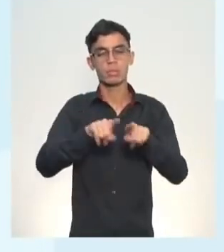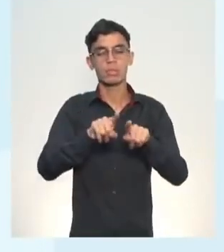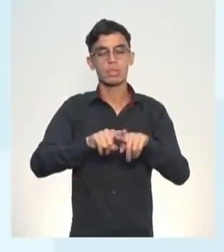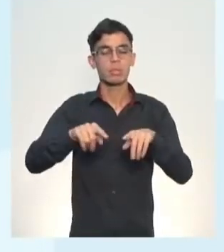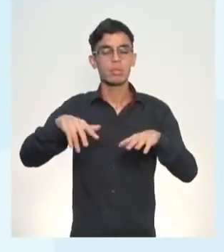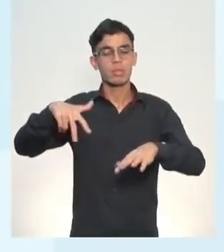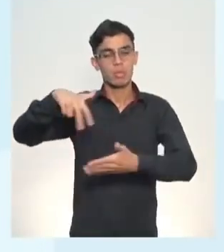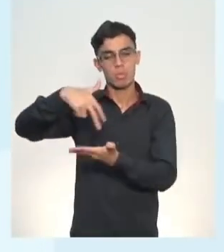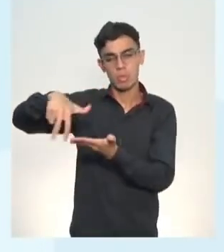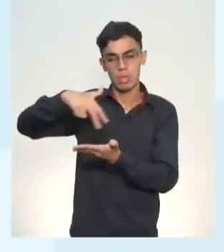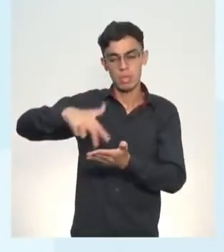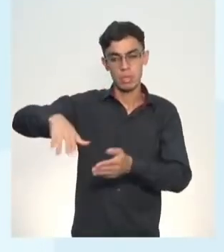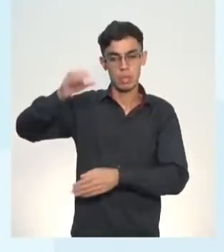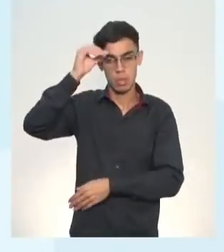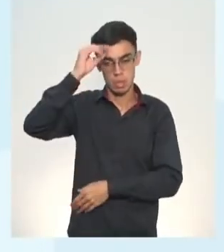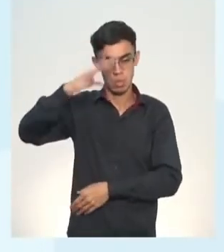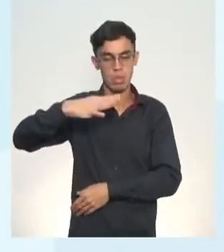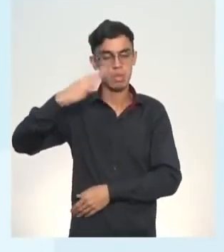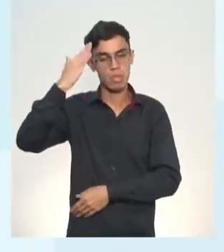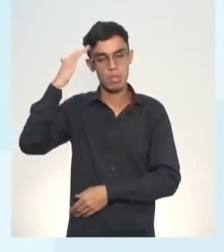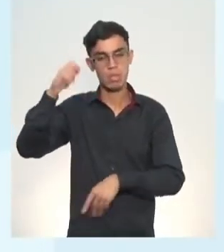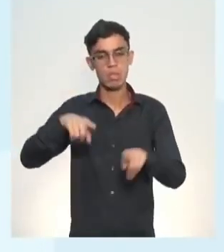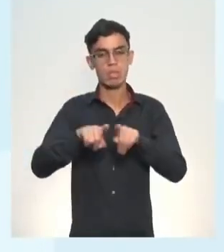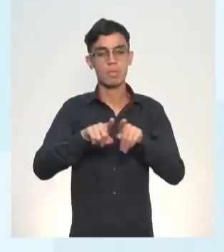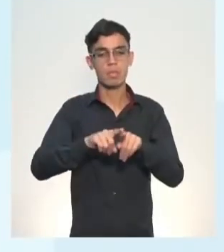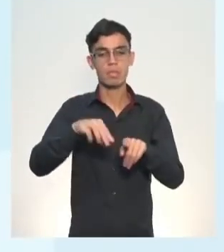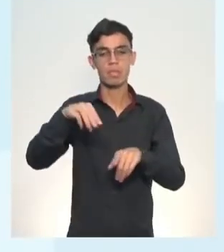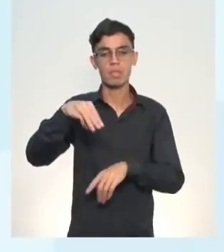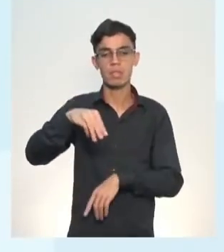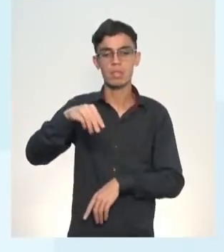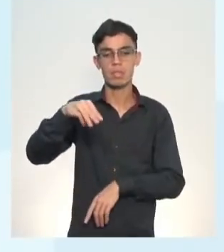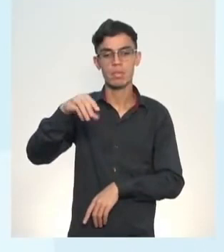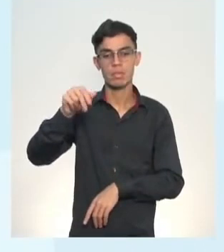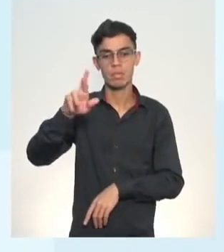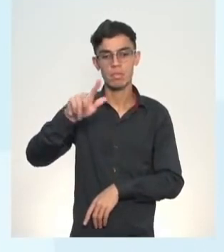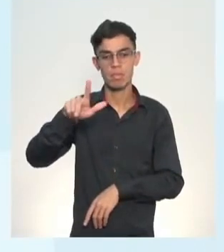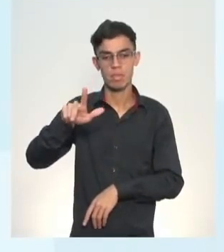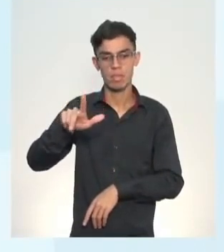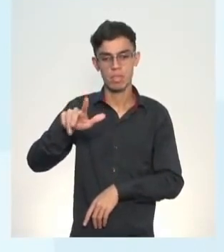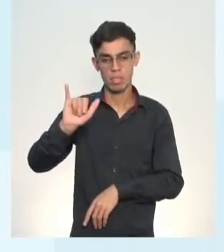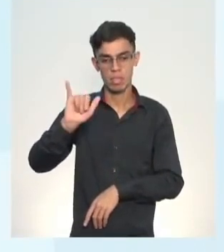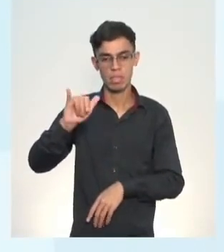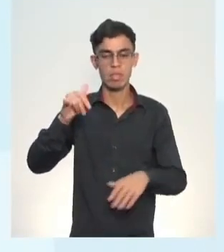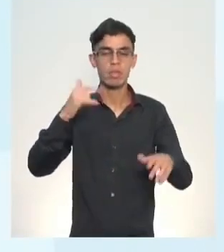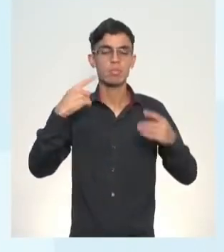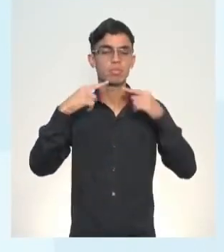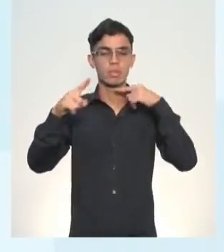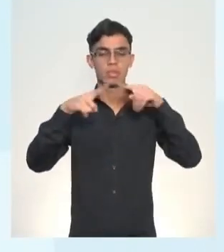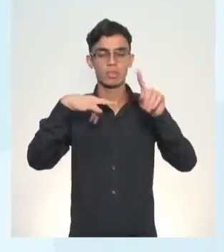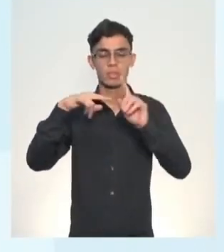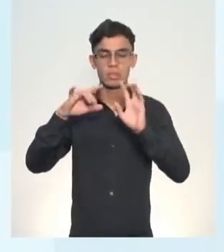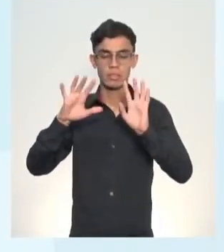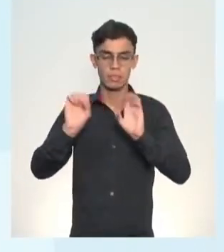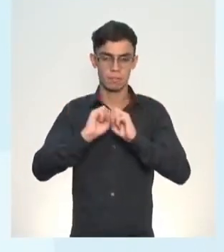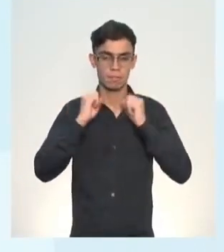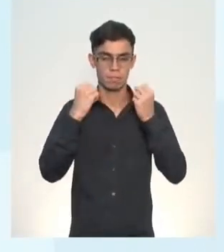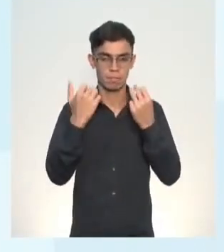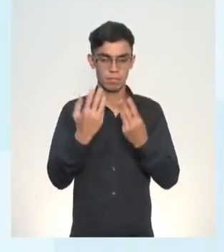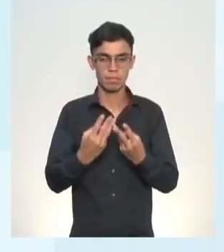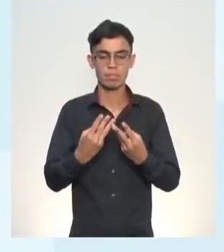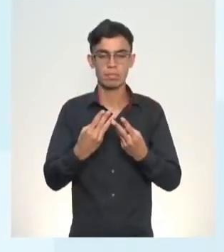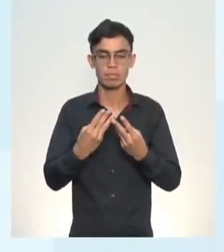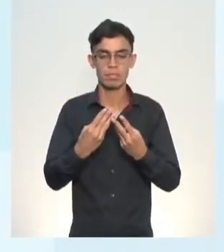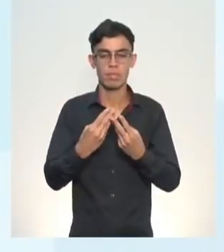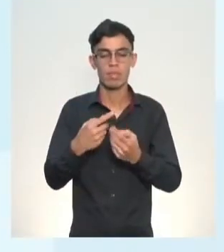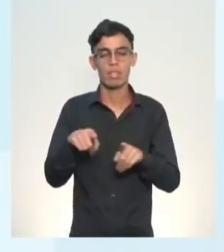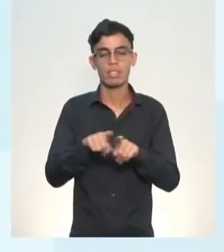danças típicas. A professora Marlise citou shows de música, né, espetáculos, enfim. O professor Jefferson citou